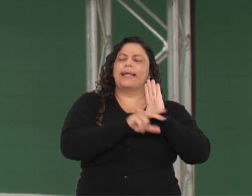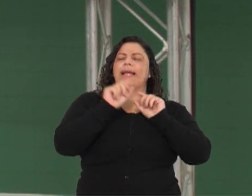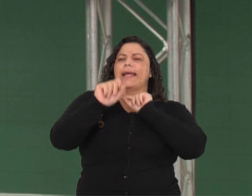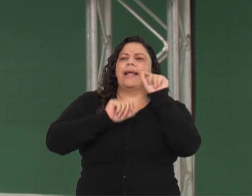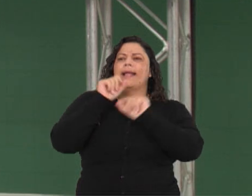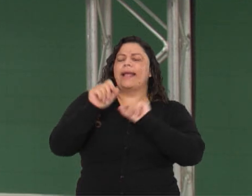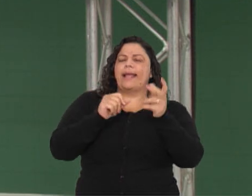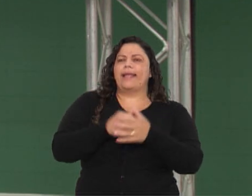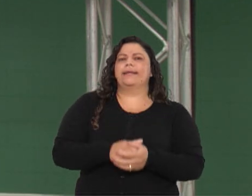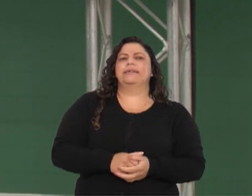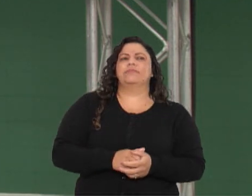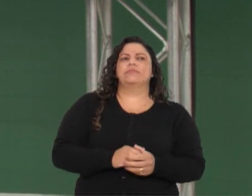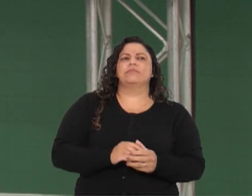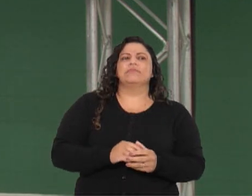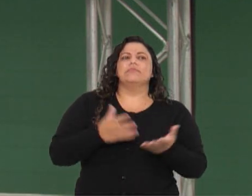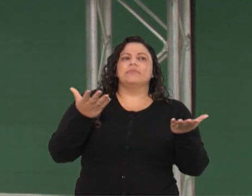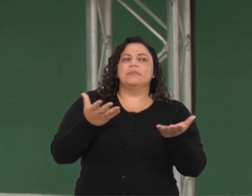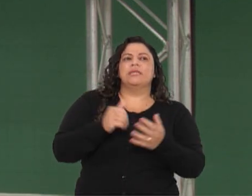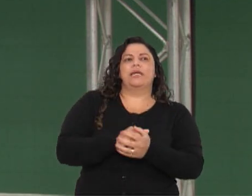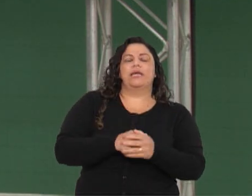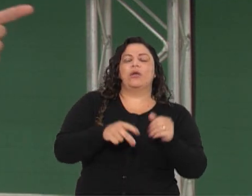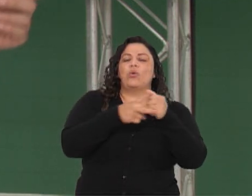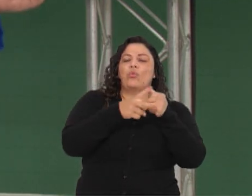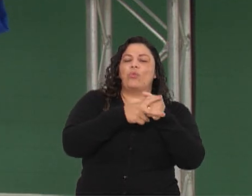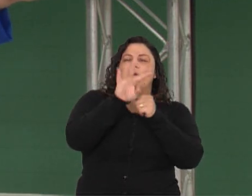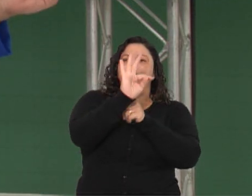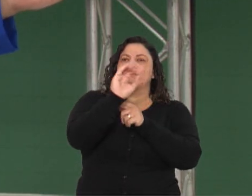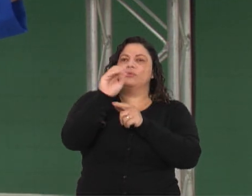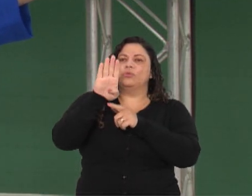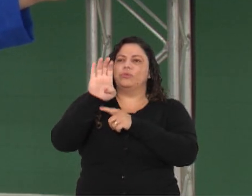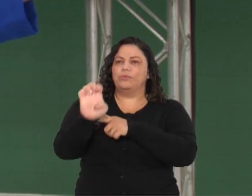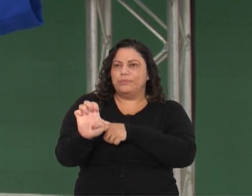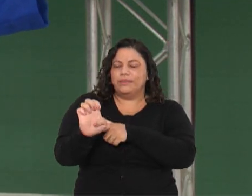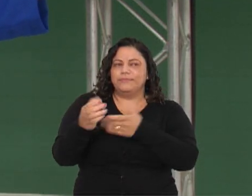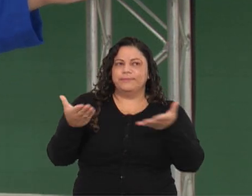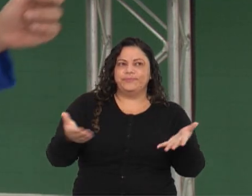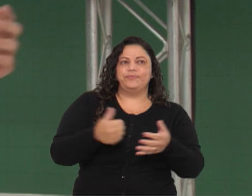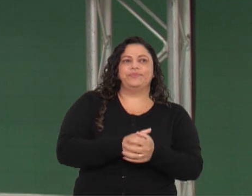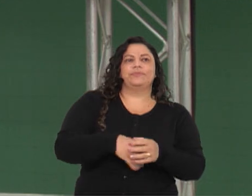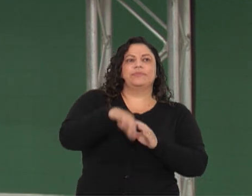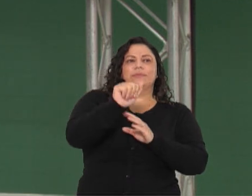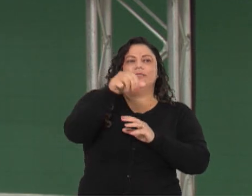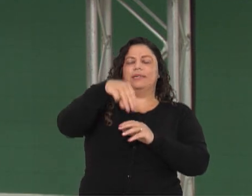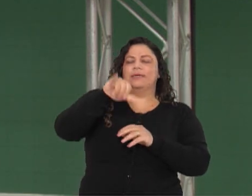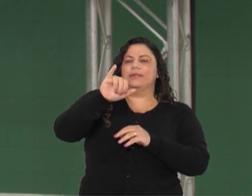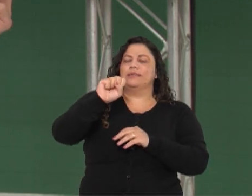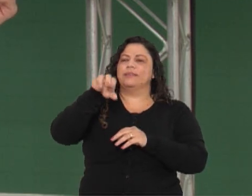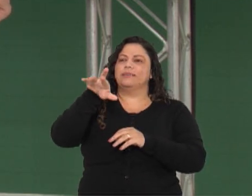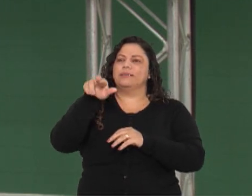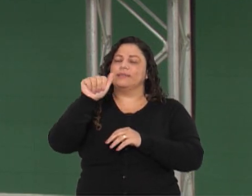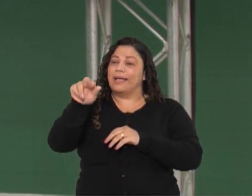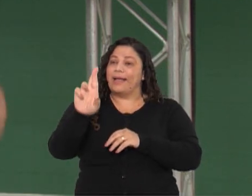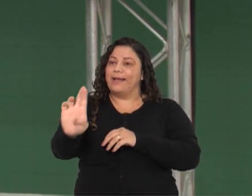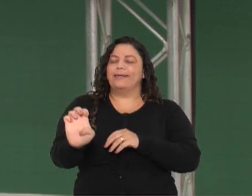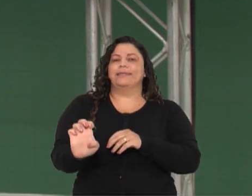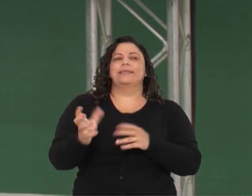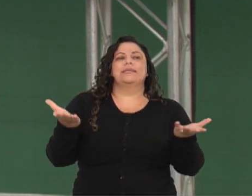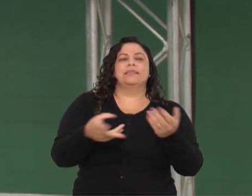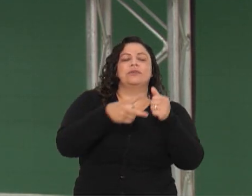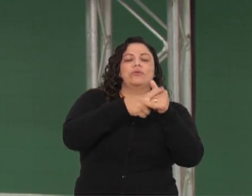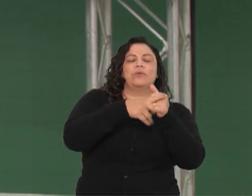básica do present continuous? É o verbo to be, que conjugado vai ficar am, is ou are, mais o verbo principal com